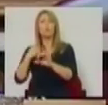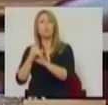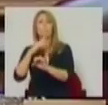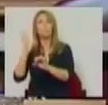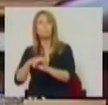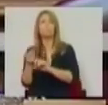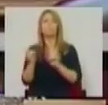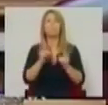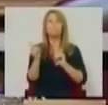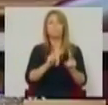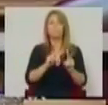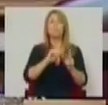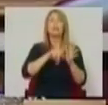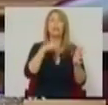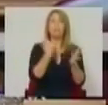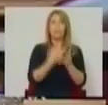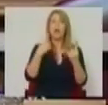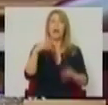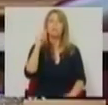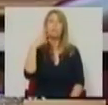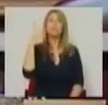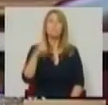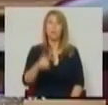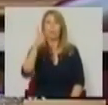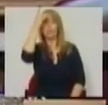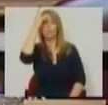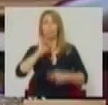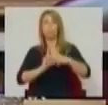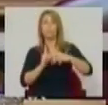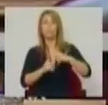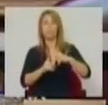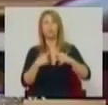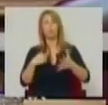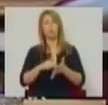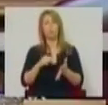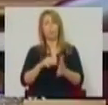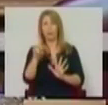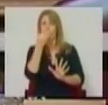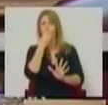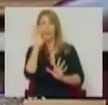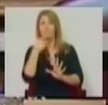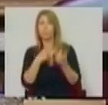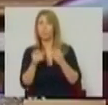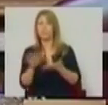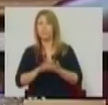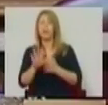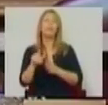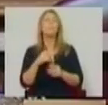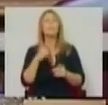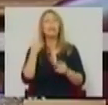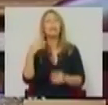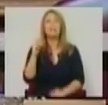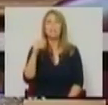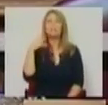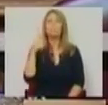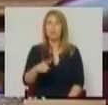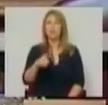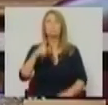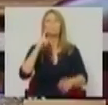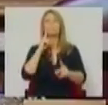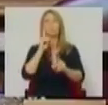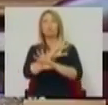mil pareceres positivos, eu aguardarei para que o Sr. Ministro não perca nenhuma questão, há 13 mil pareceres positivos, mas não há